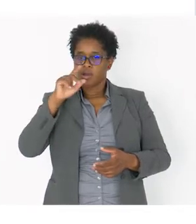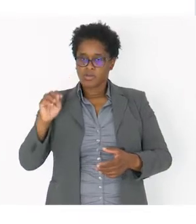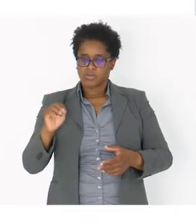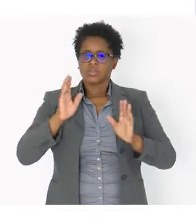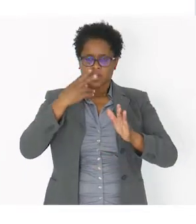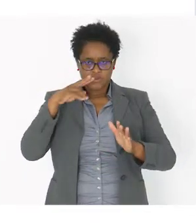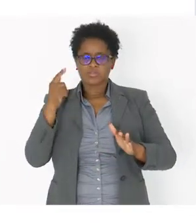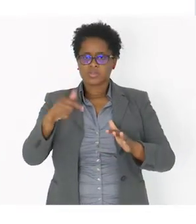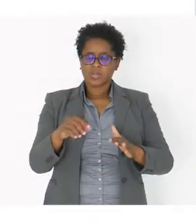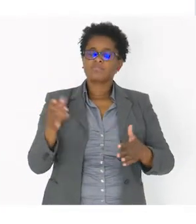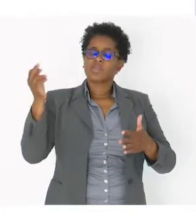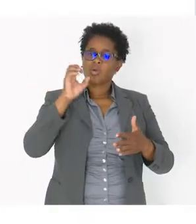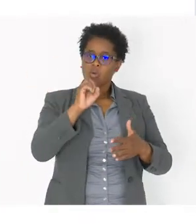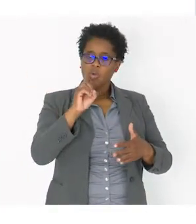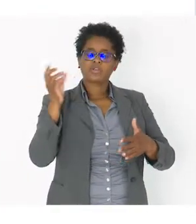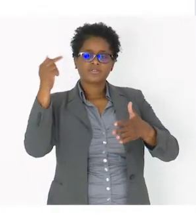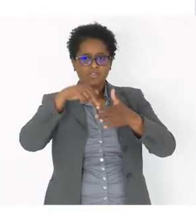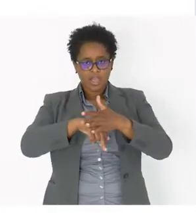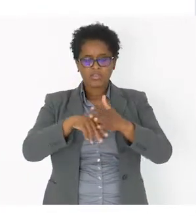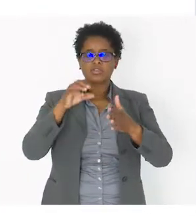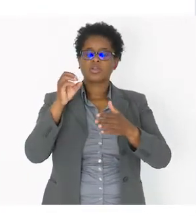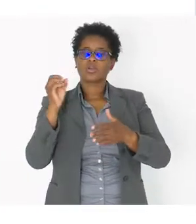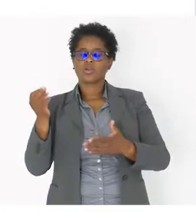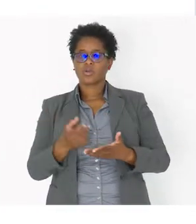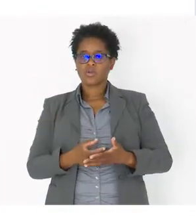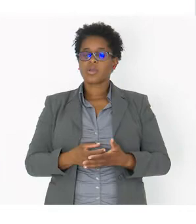órgãos internos e órgãos